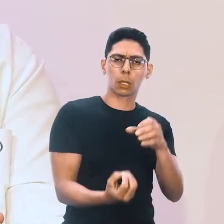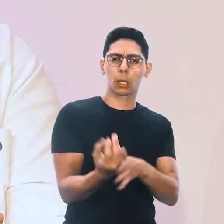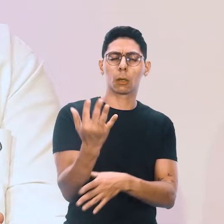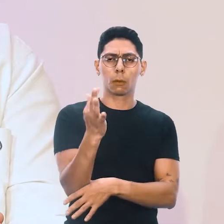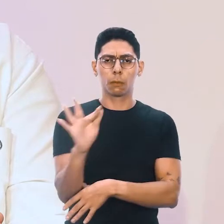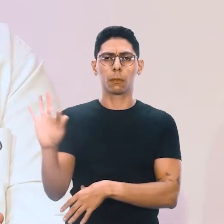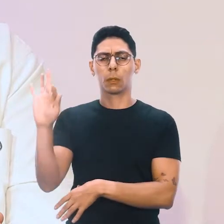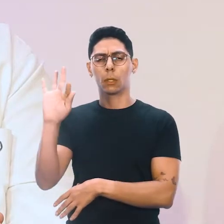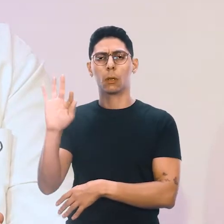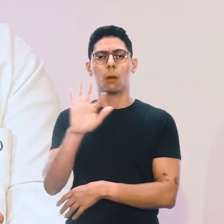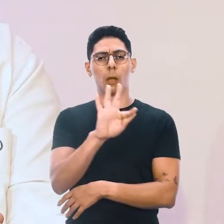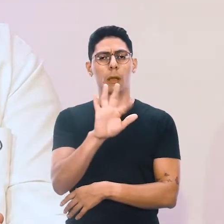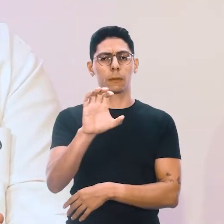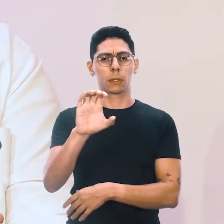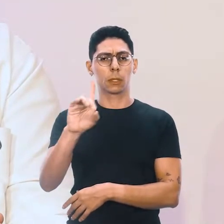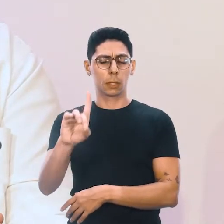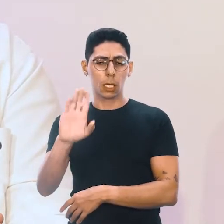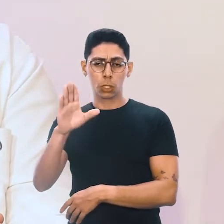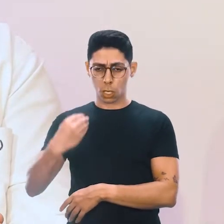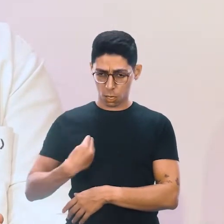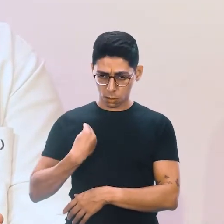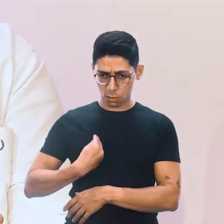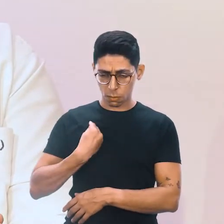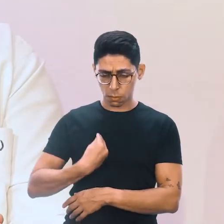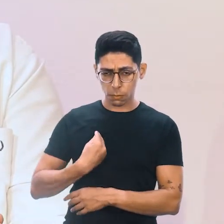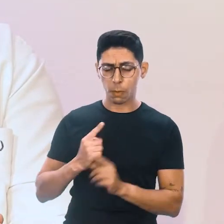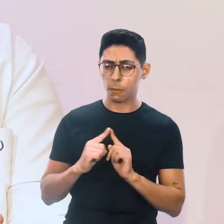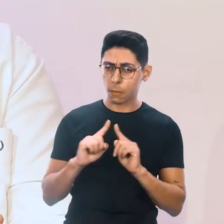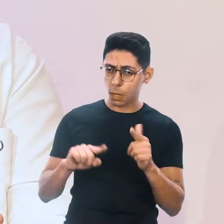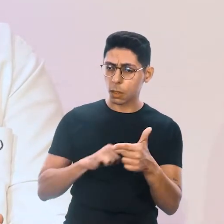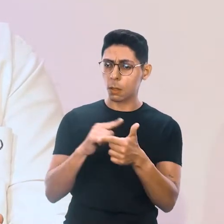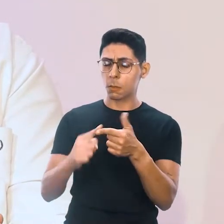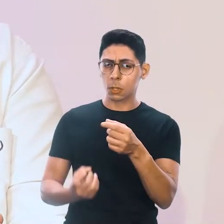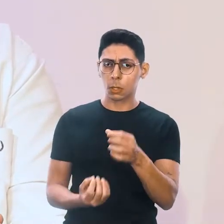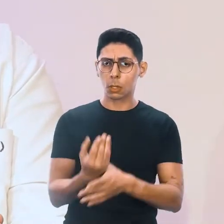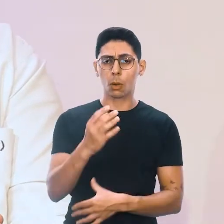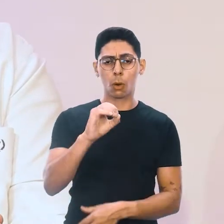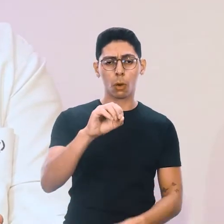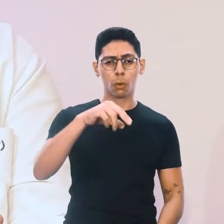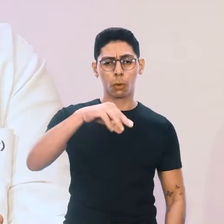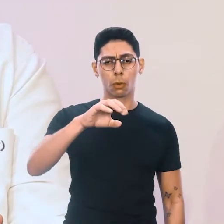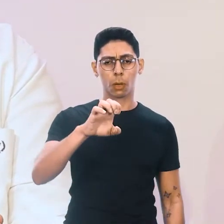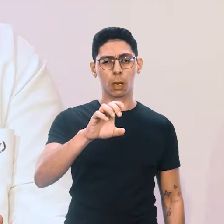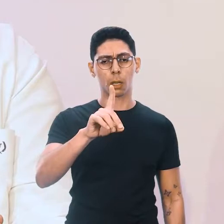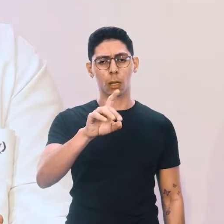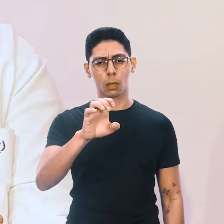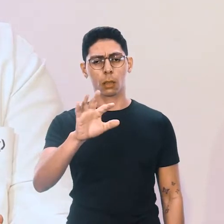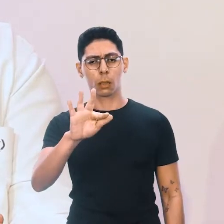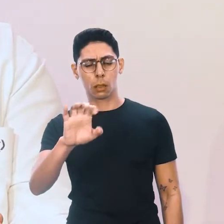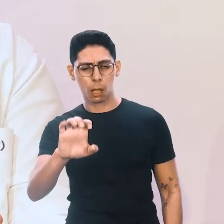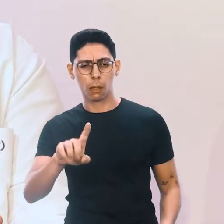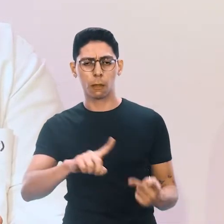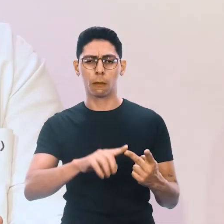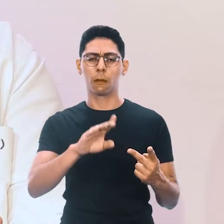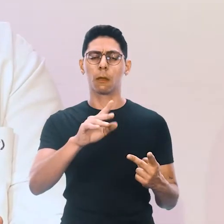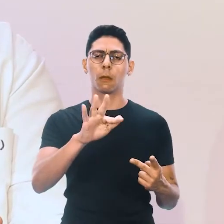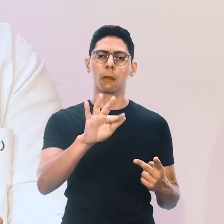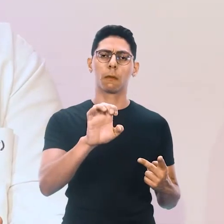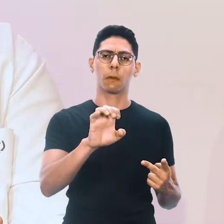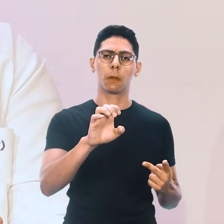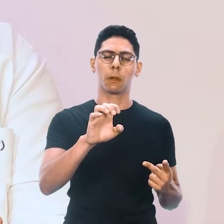a FCD já existia, mas se criou a ONEDEF, a